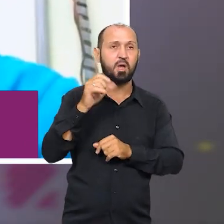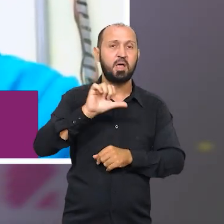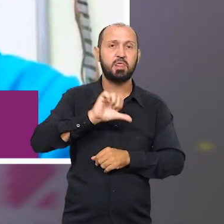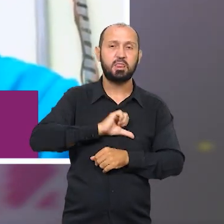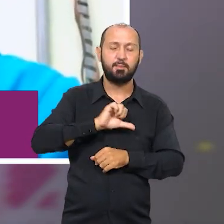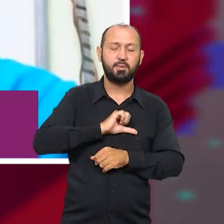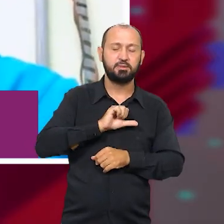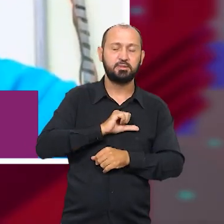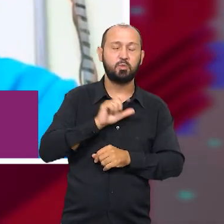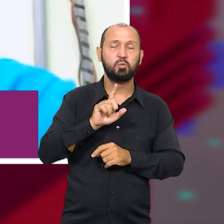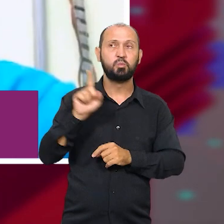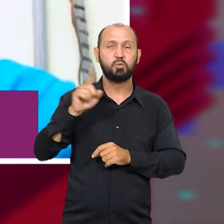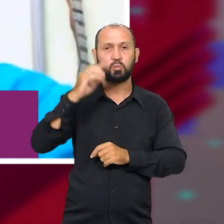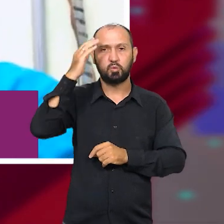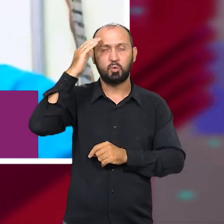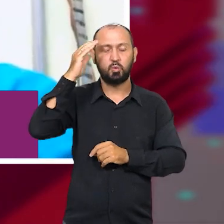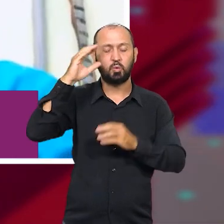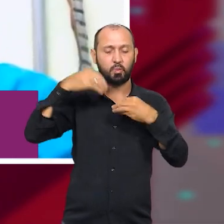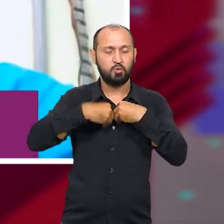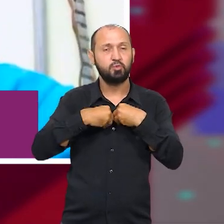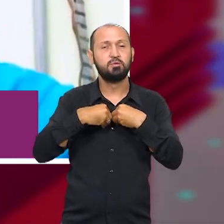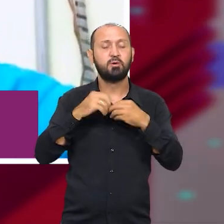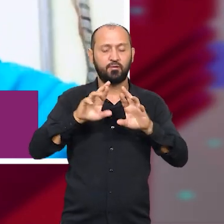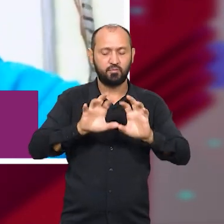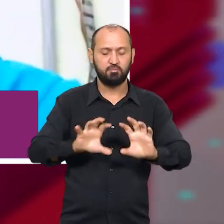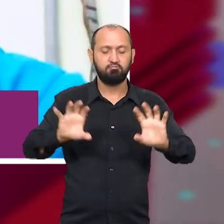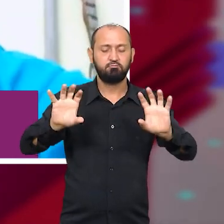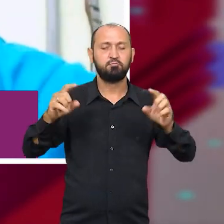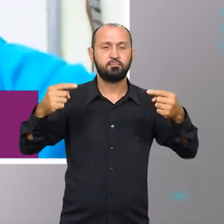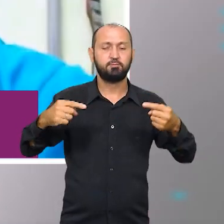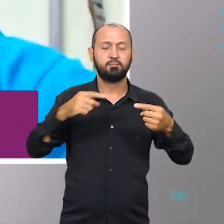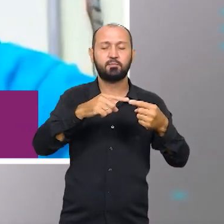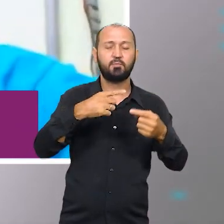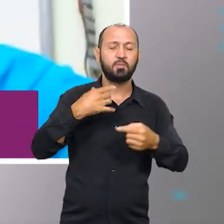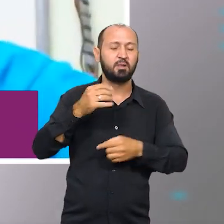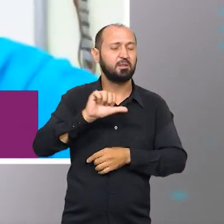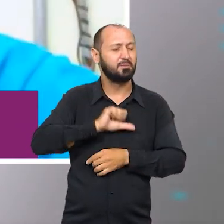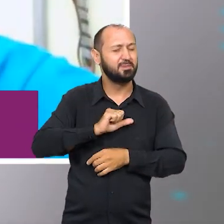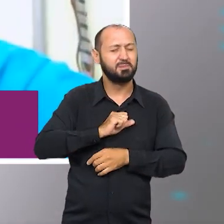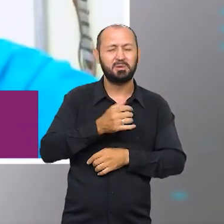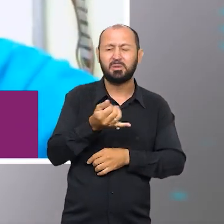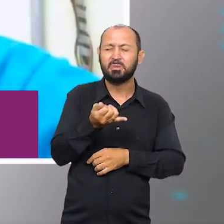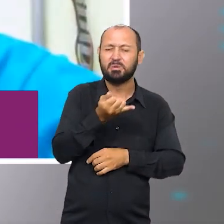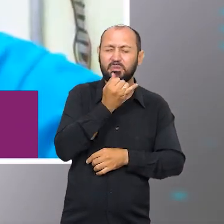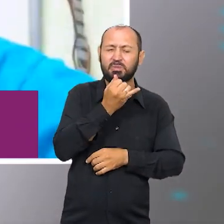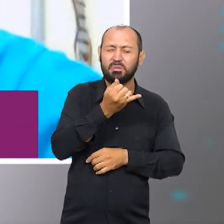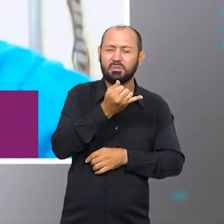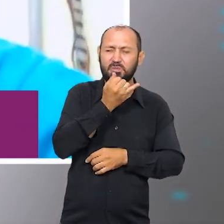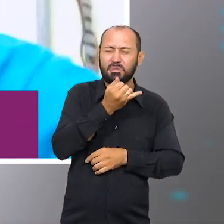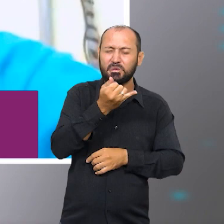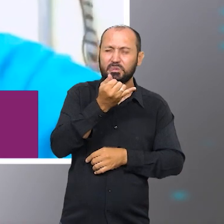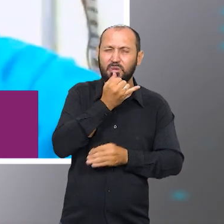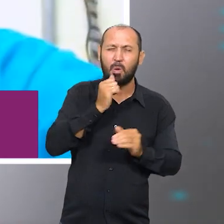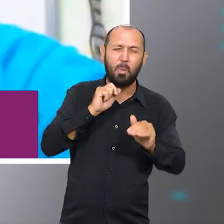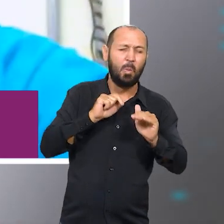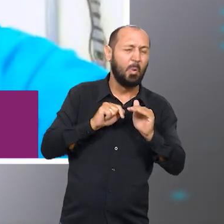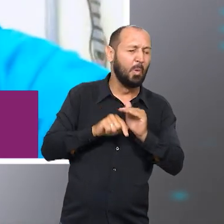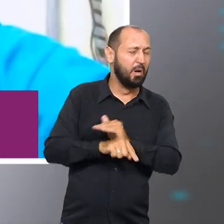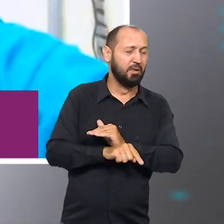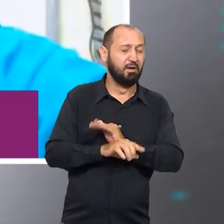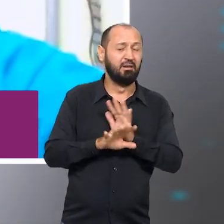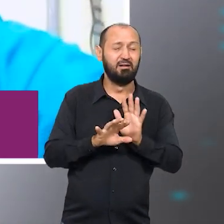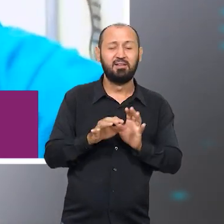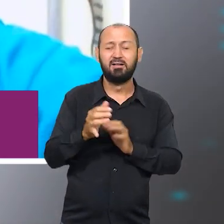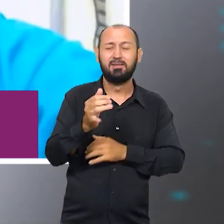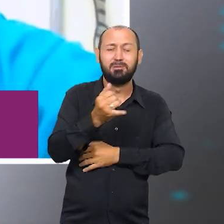por exemplo, a depressão do autismo? A depressão é uma tristeza profunda. E essa tristeza